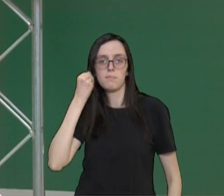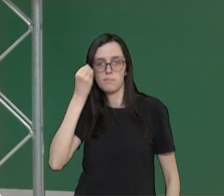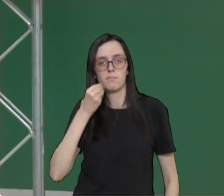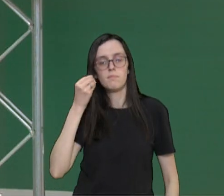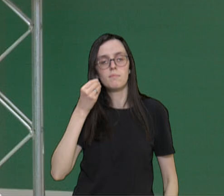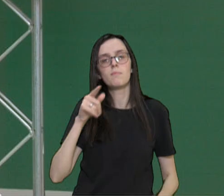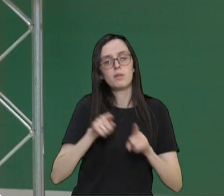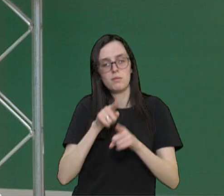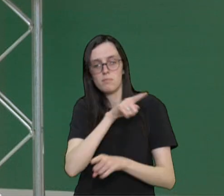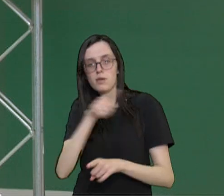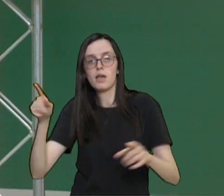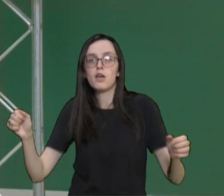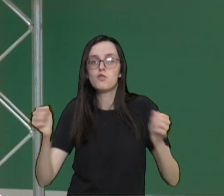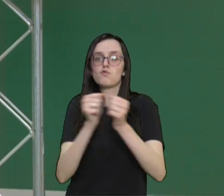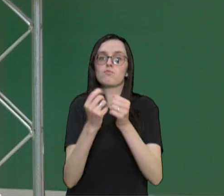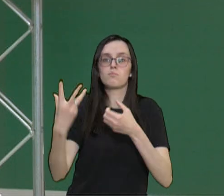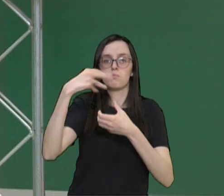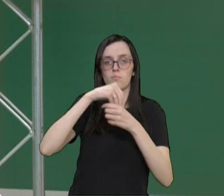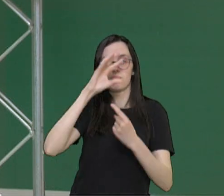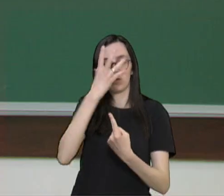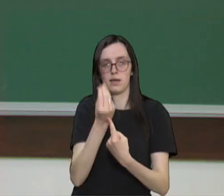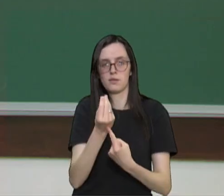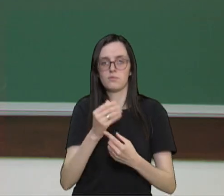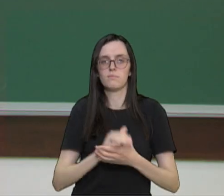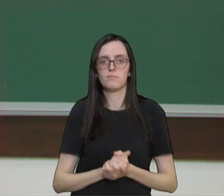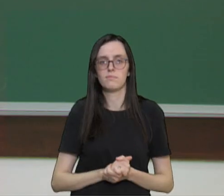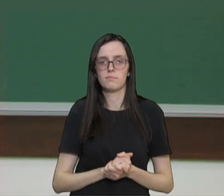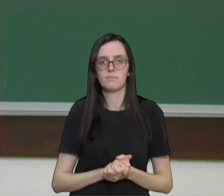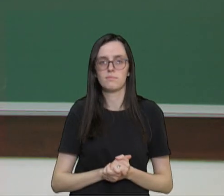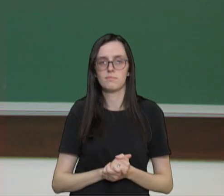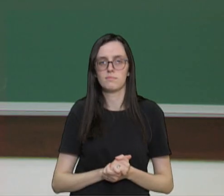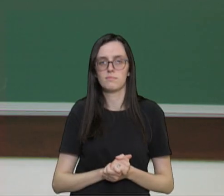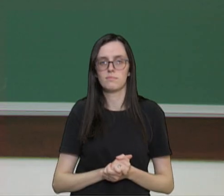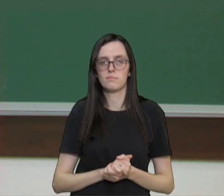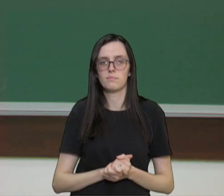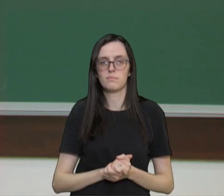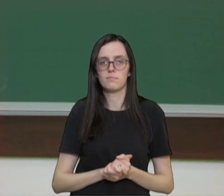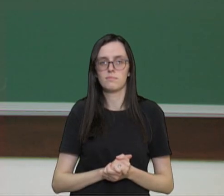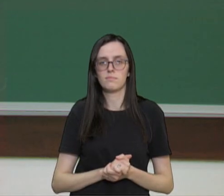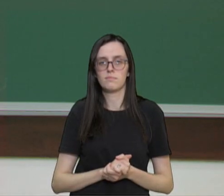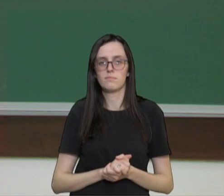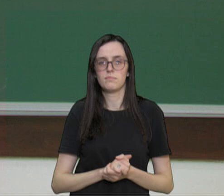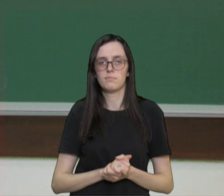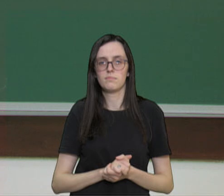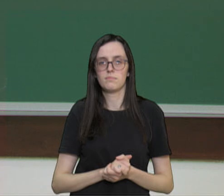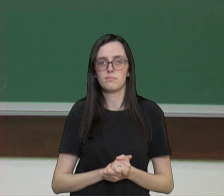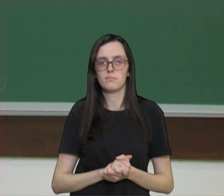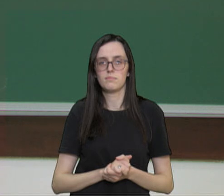trabalhadas junto com a arte.